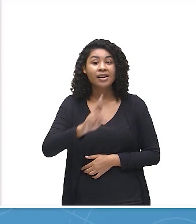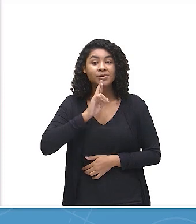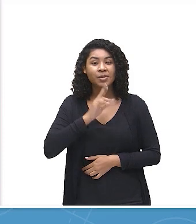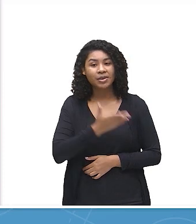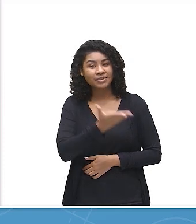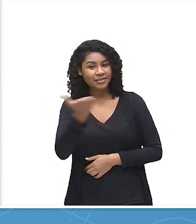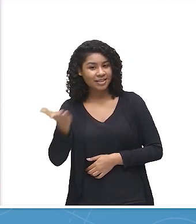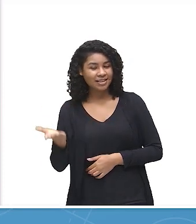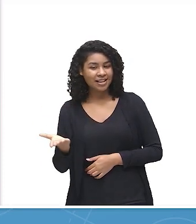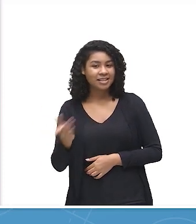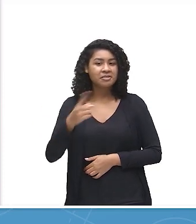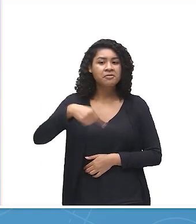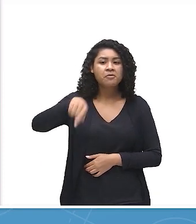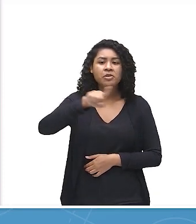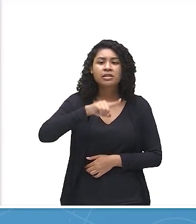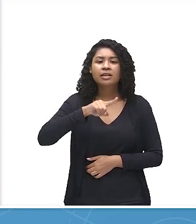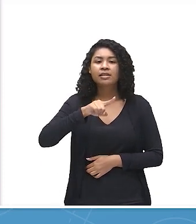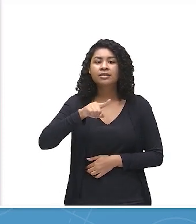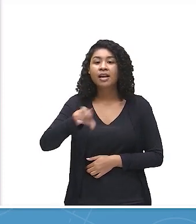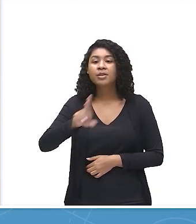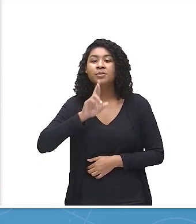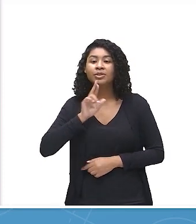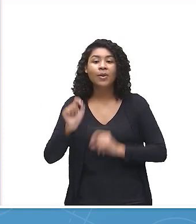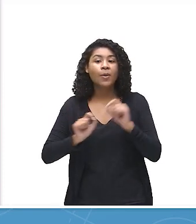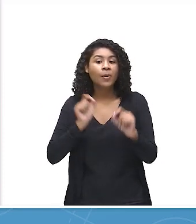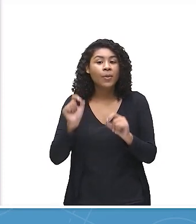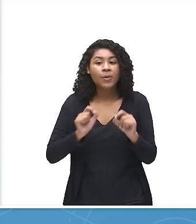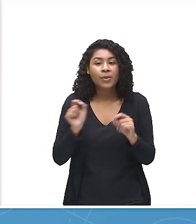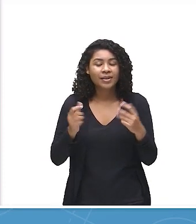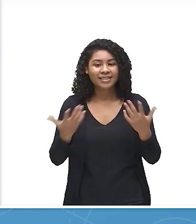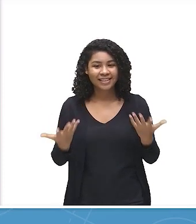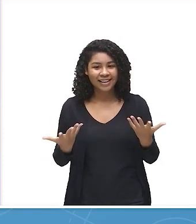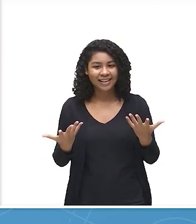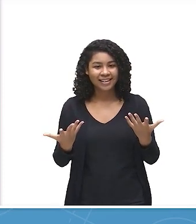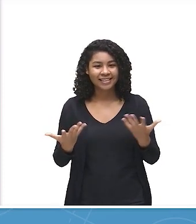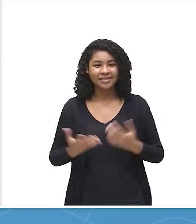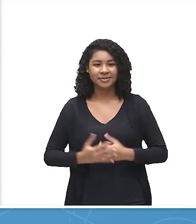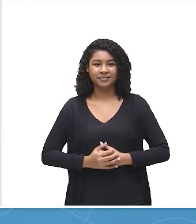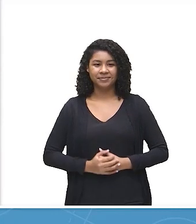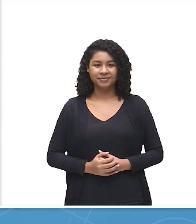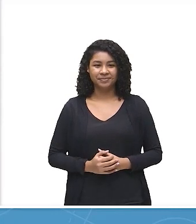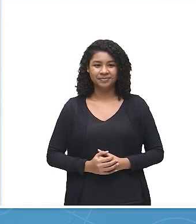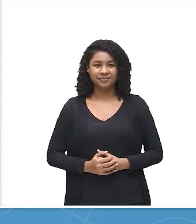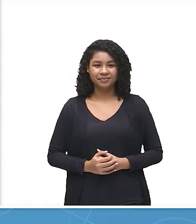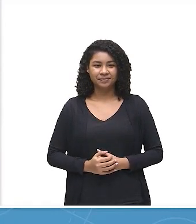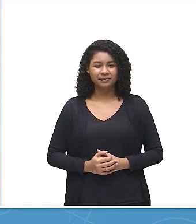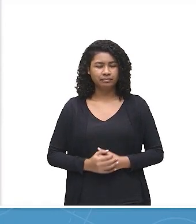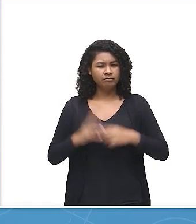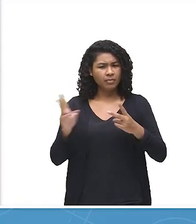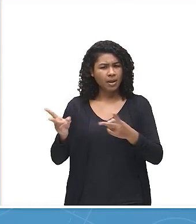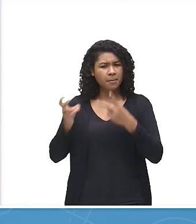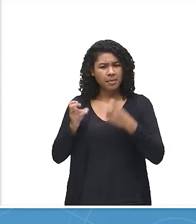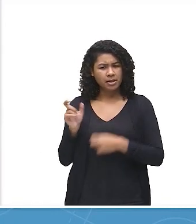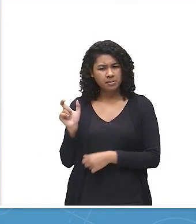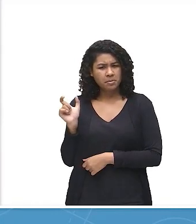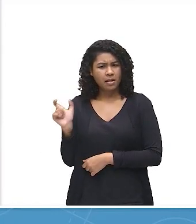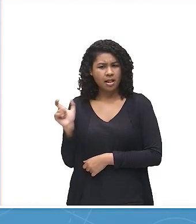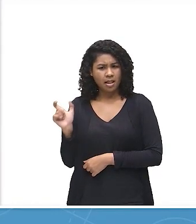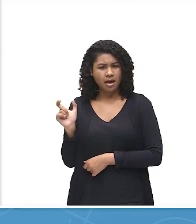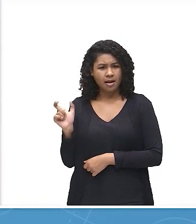bed. Letter D, the dog is under the table. Tenho 4 alternativas e eu estarei